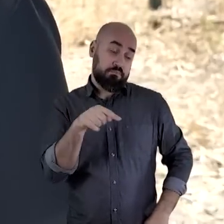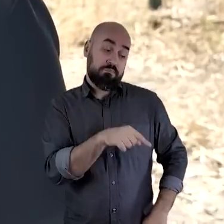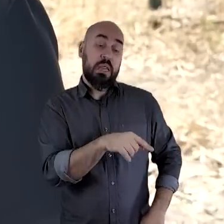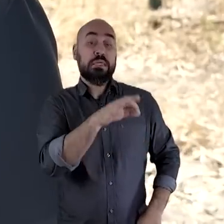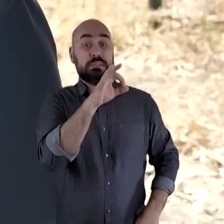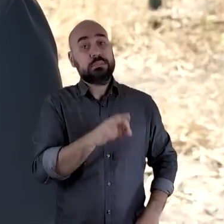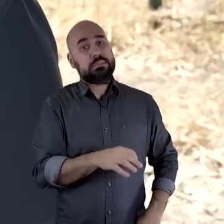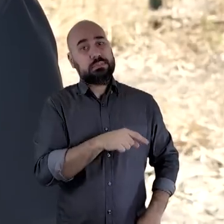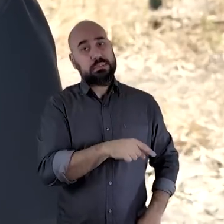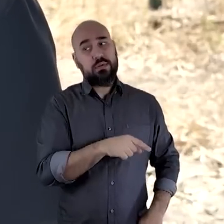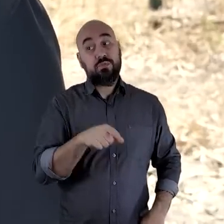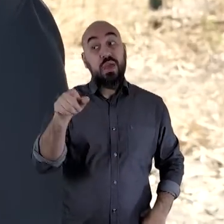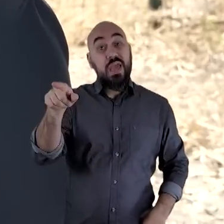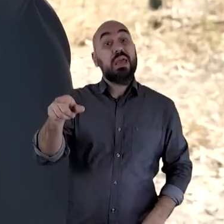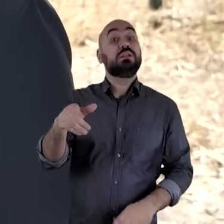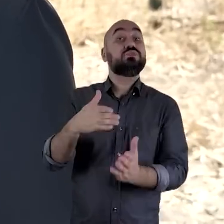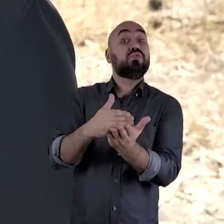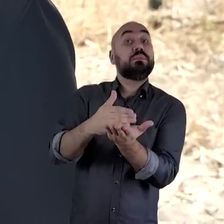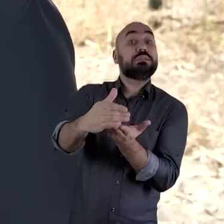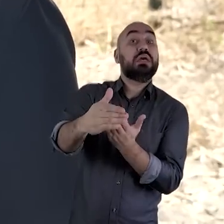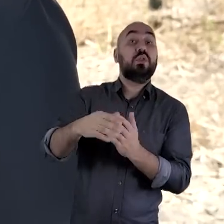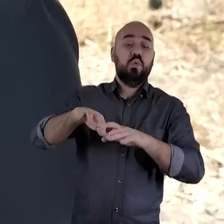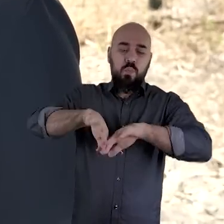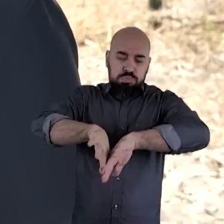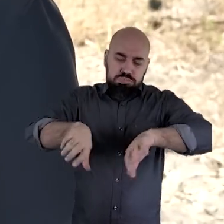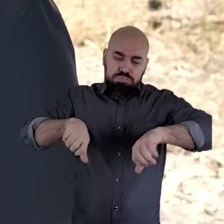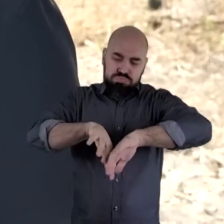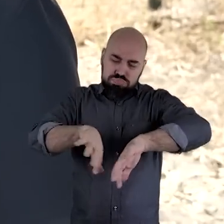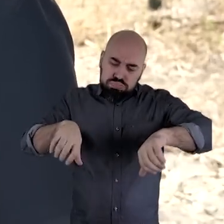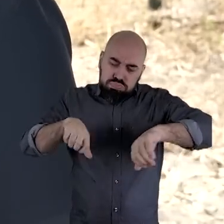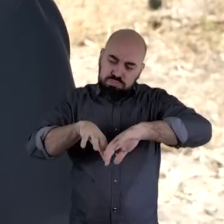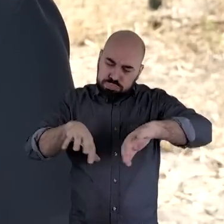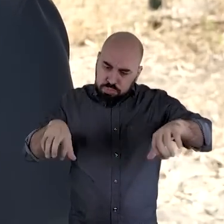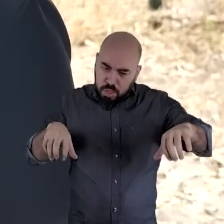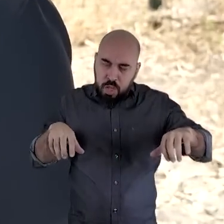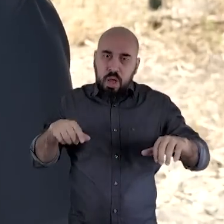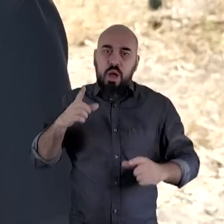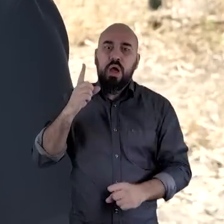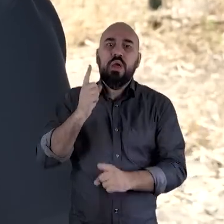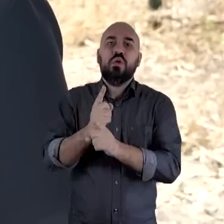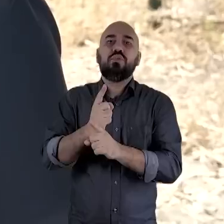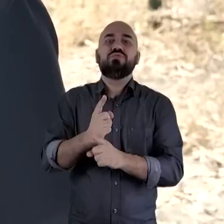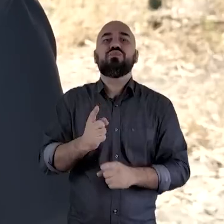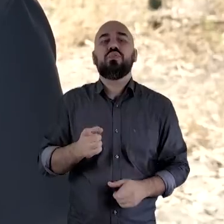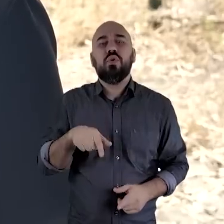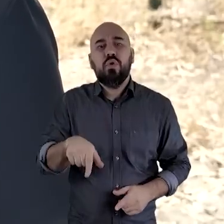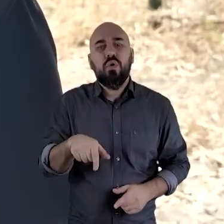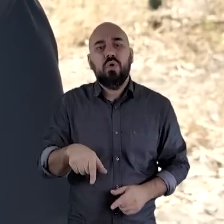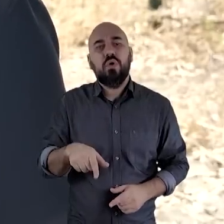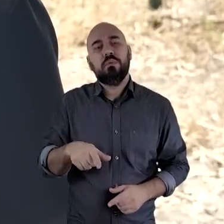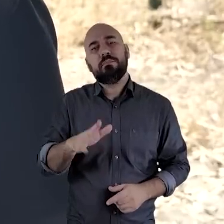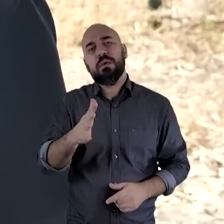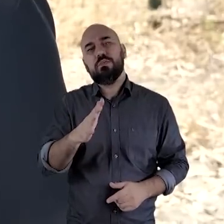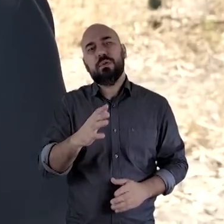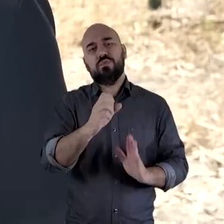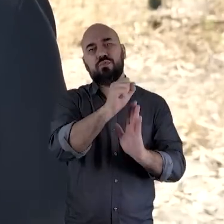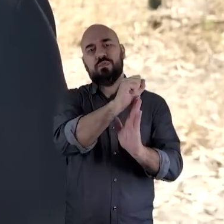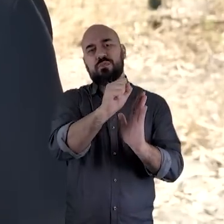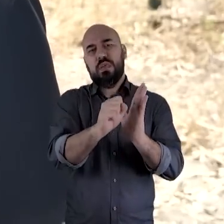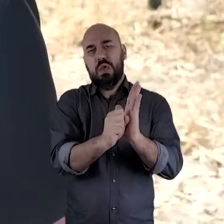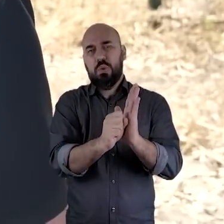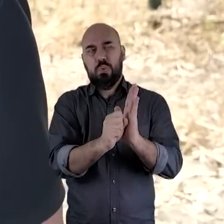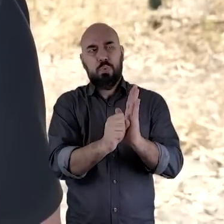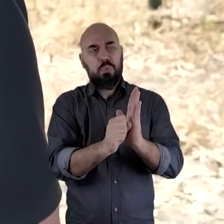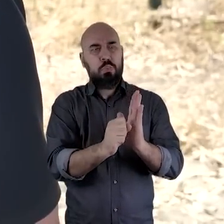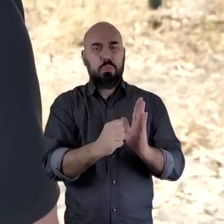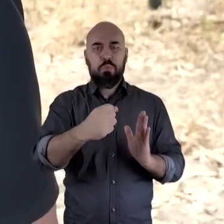cavar mais profundamente e encontraram ruínas de algo da segunda metade do primeiro século. E eu